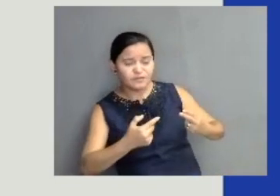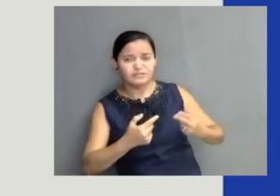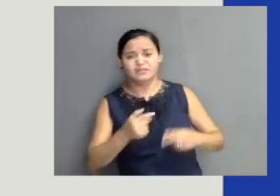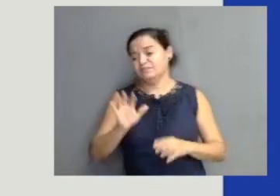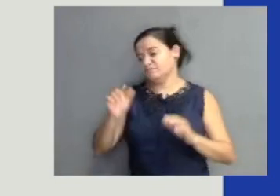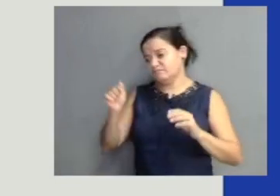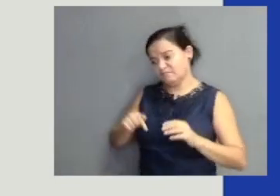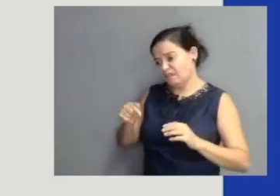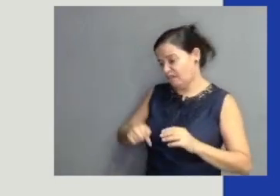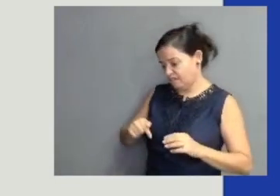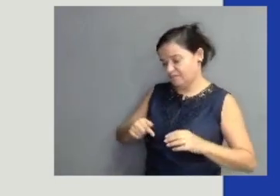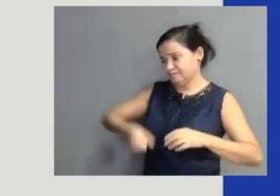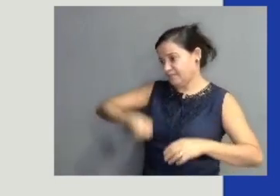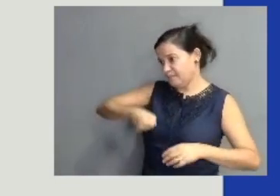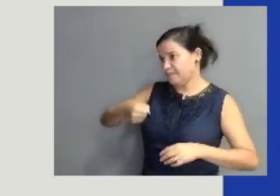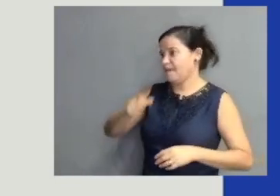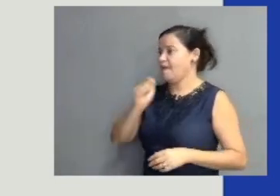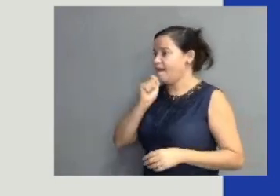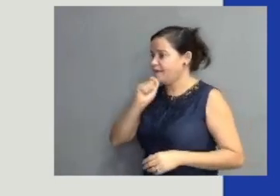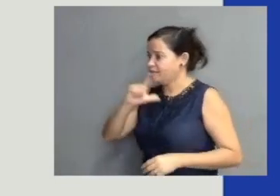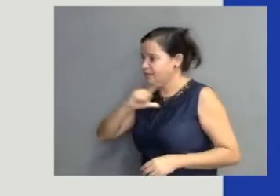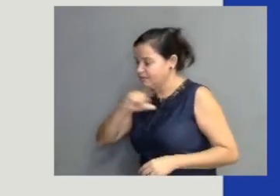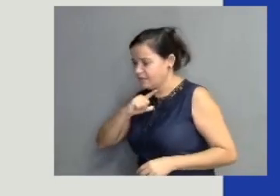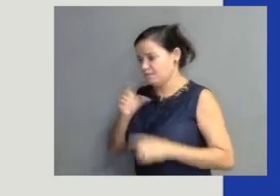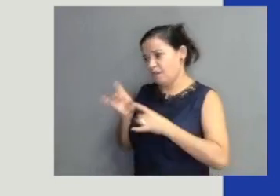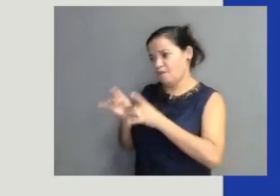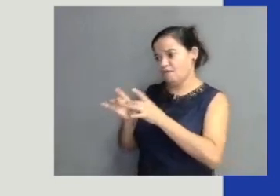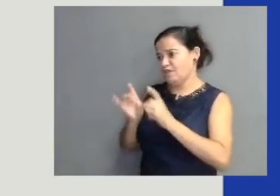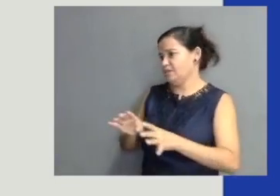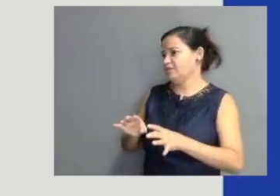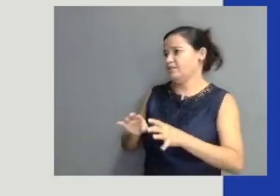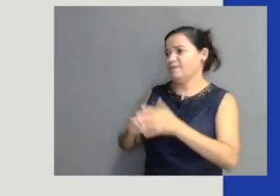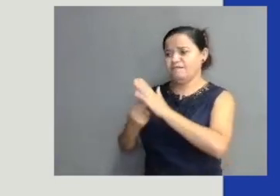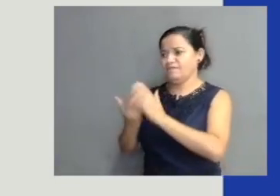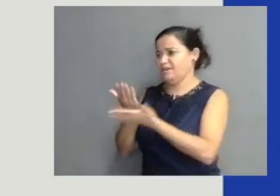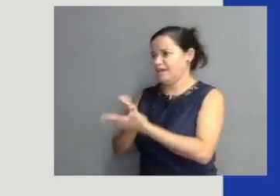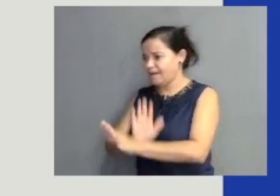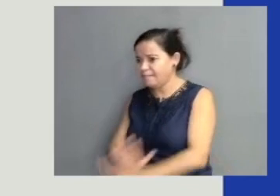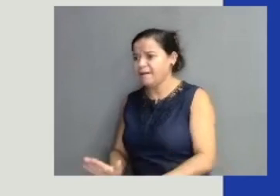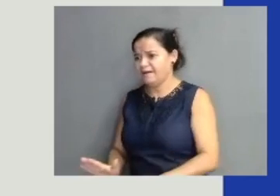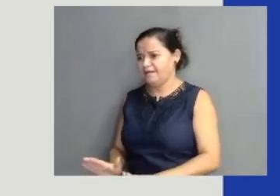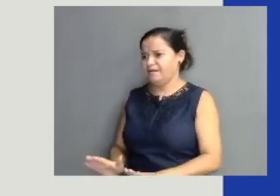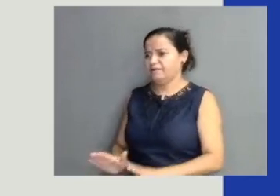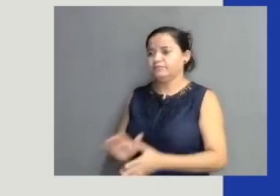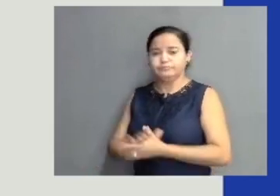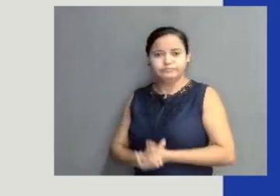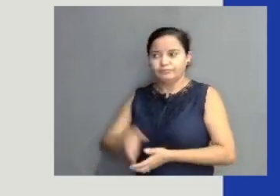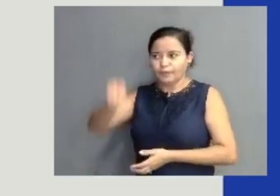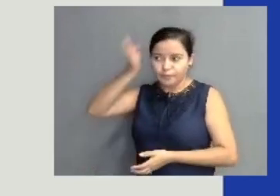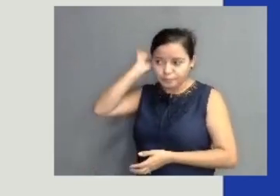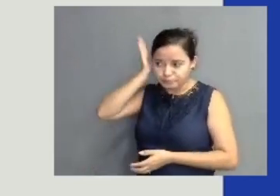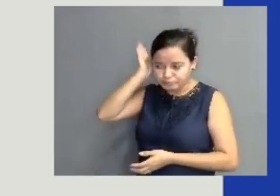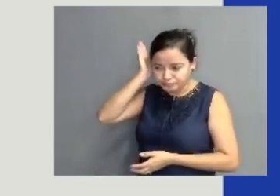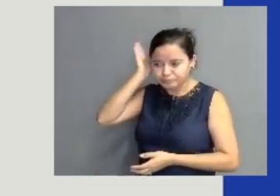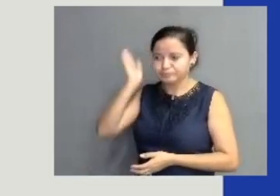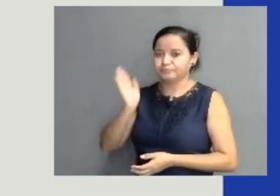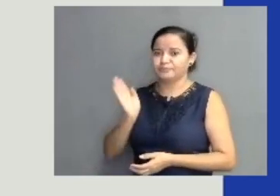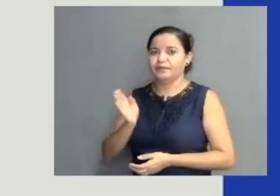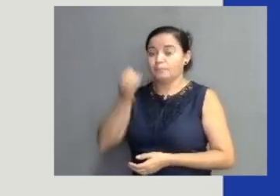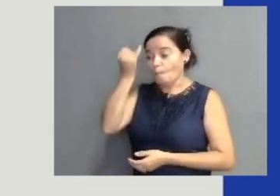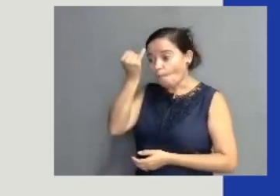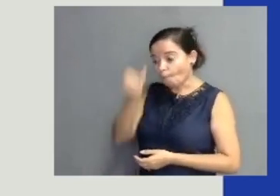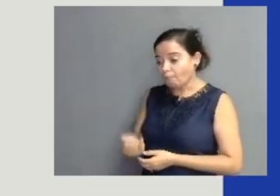aqui na mala ainda tem, mas eu não vendo a ninguém depois que a feira termina. Um jumento estrupiado, magro que